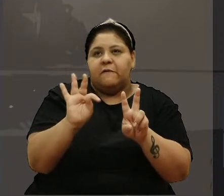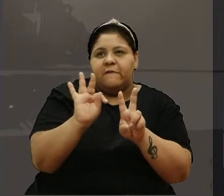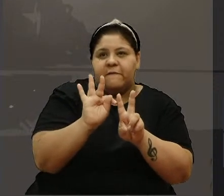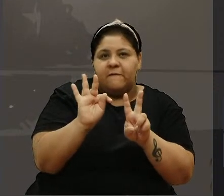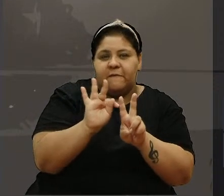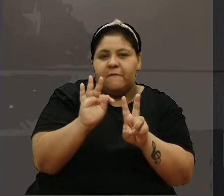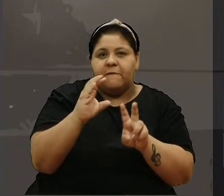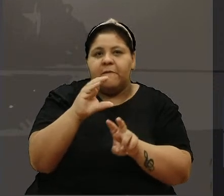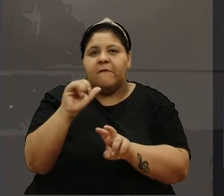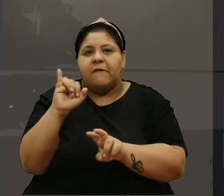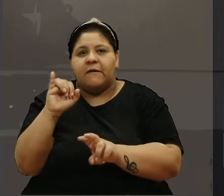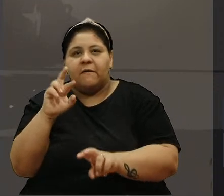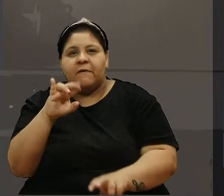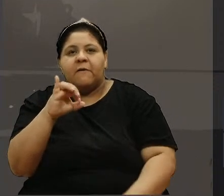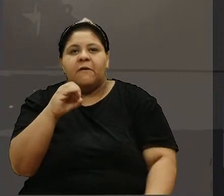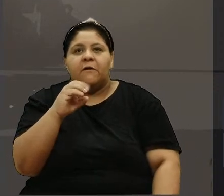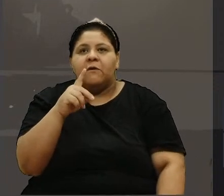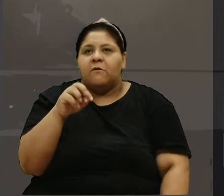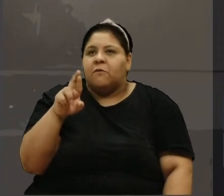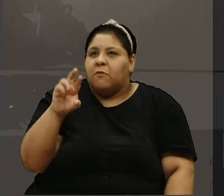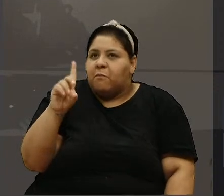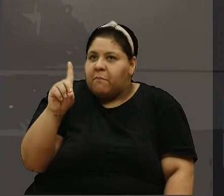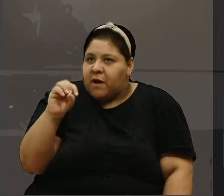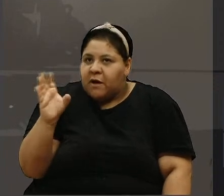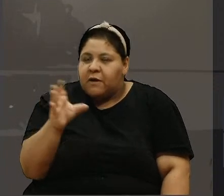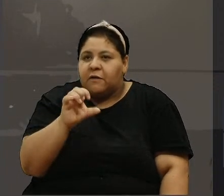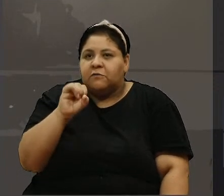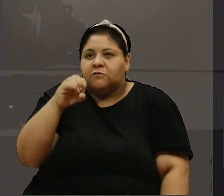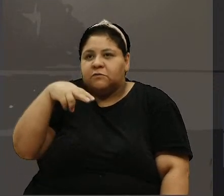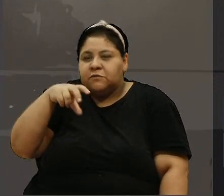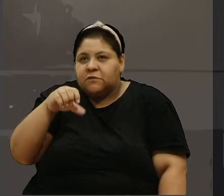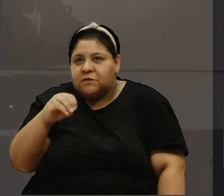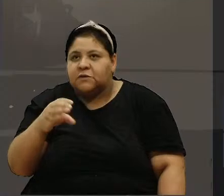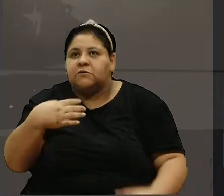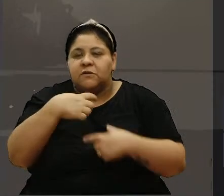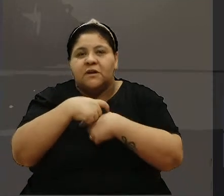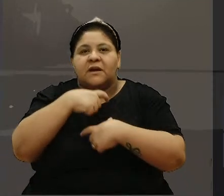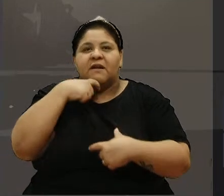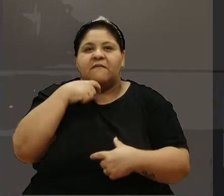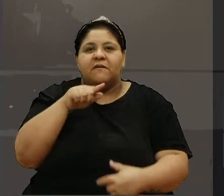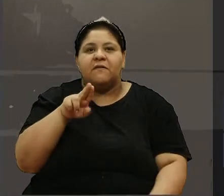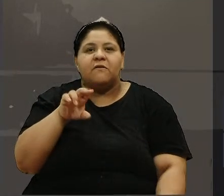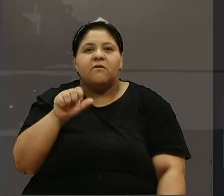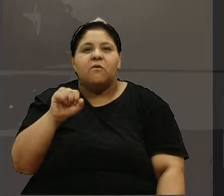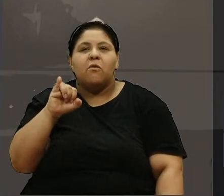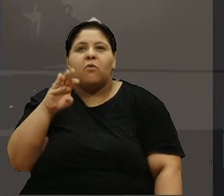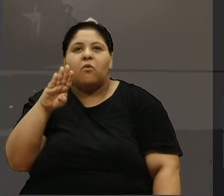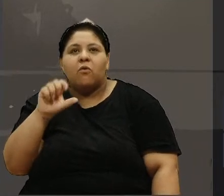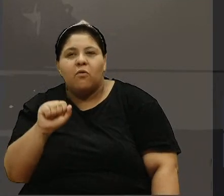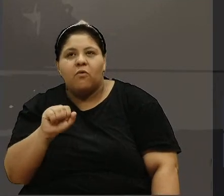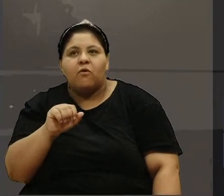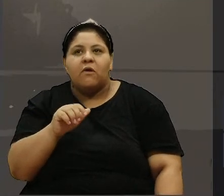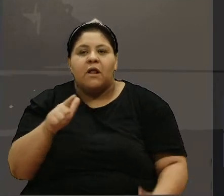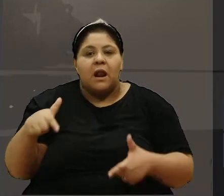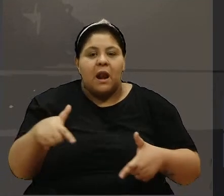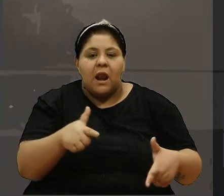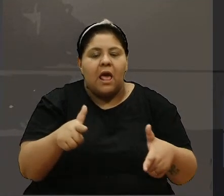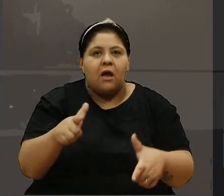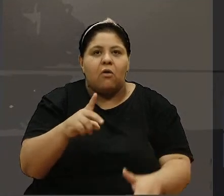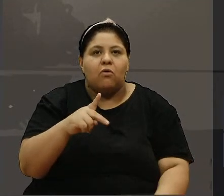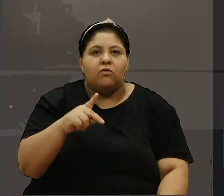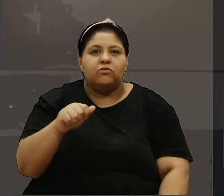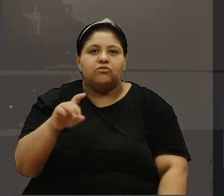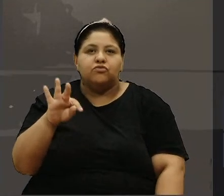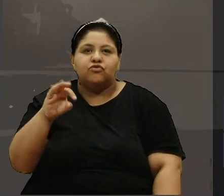Rio Pardo, Sinos, Gravataí, Guaíba, Lagoa dos Patos, Pelotas,